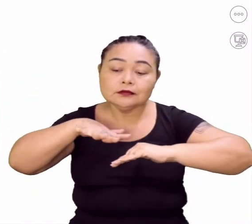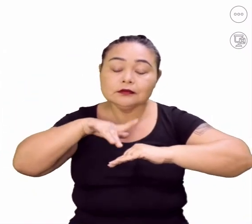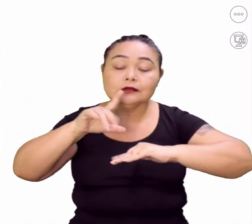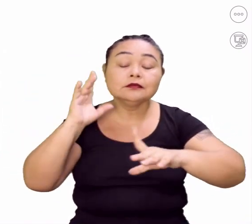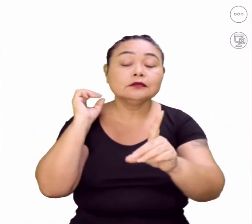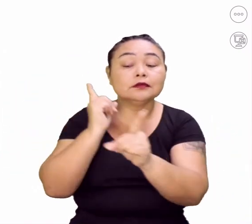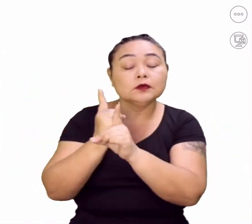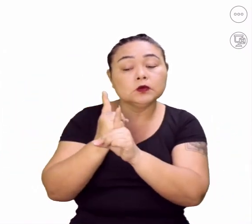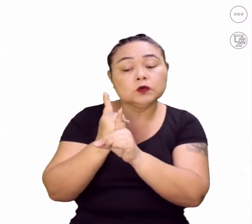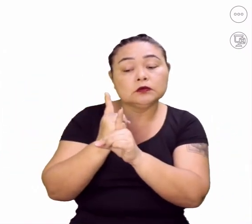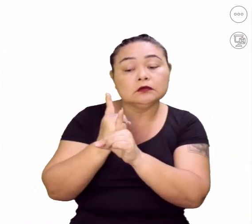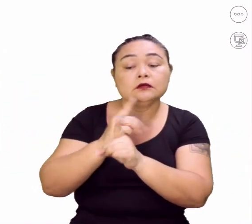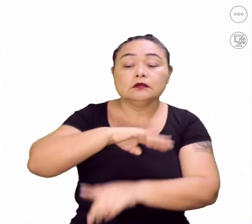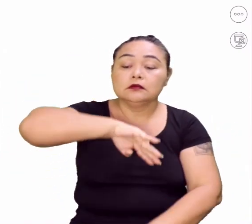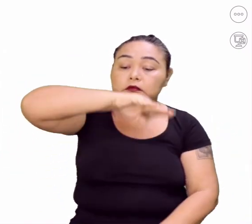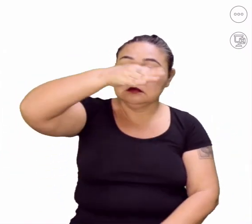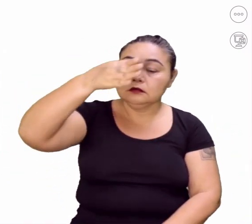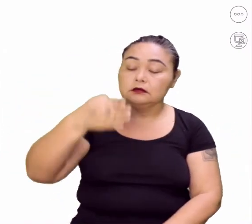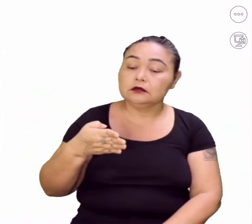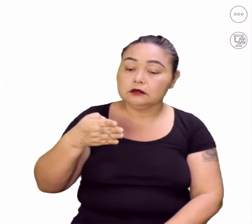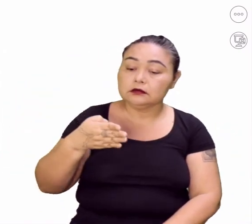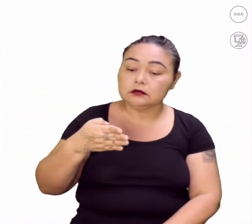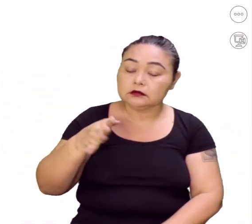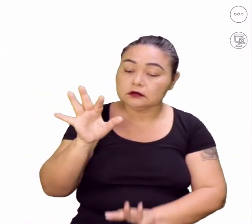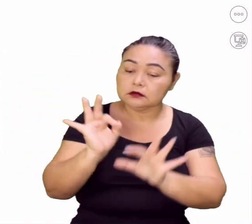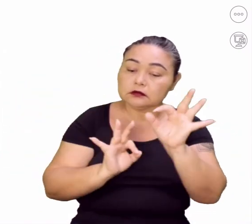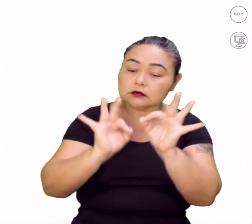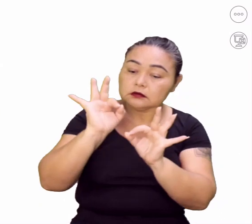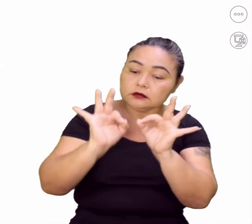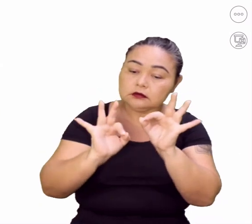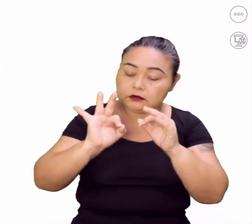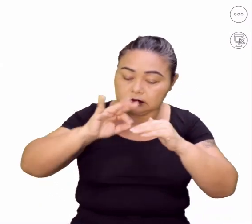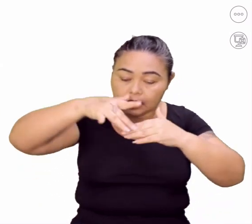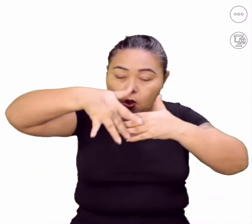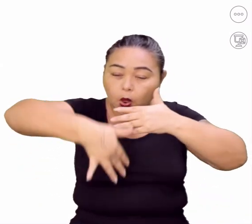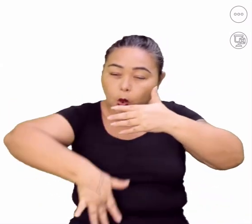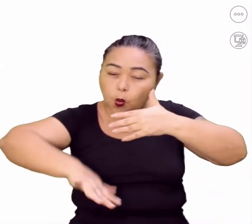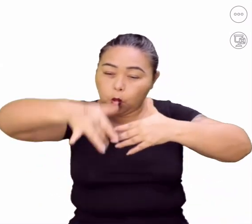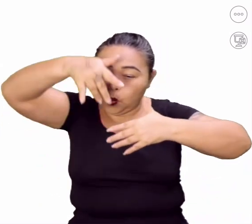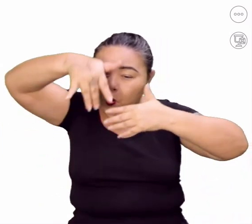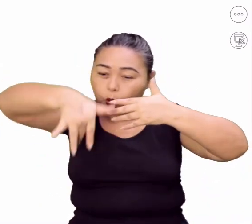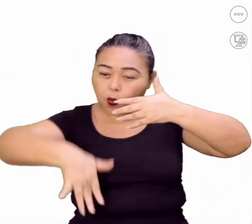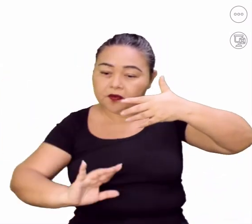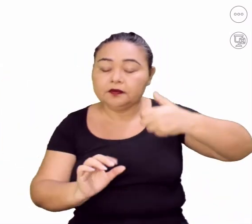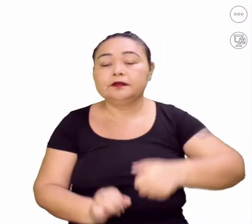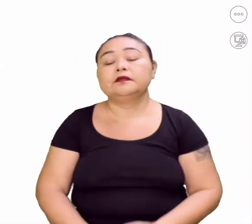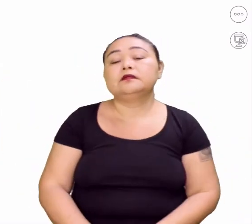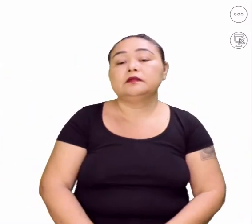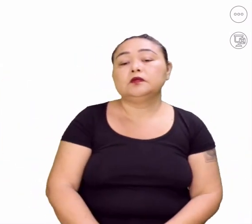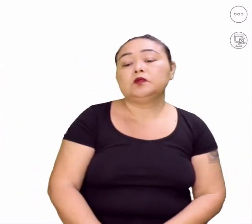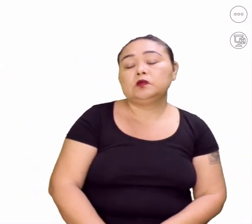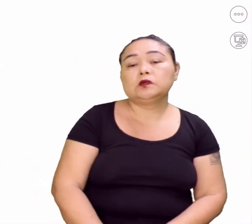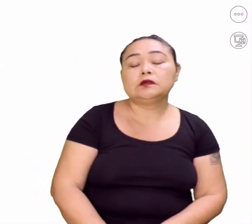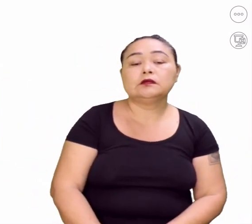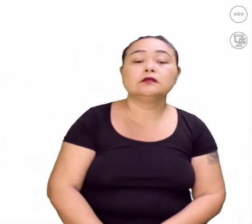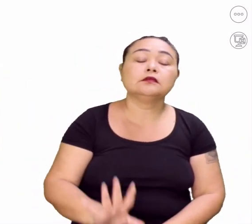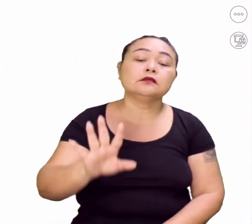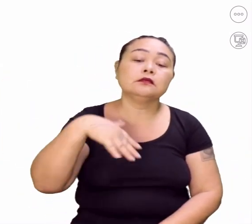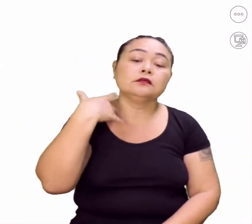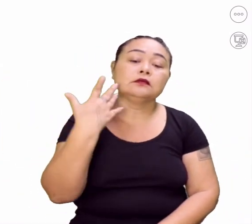vai encontrar montanhas e formações de cordilheiras. Beleza. Rogério,